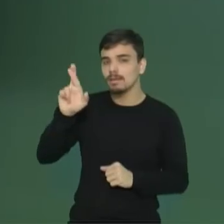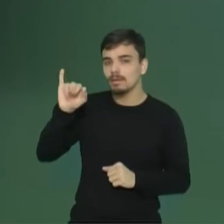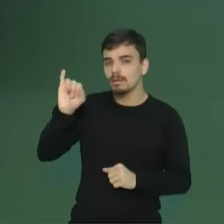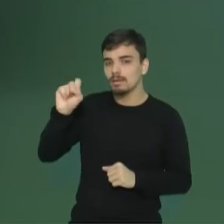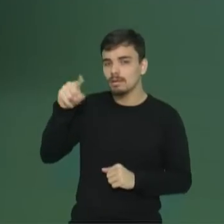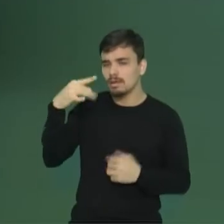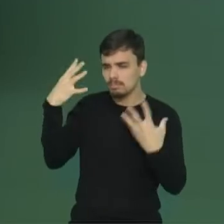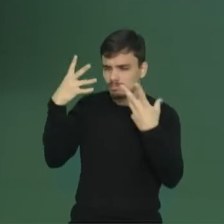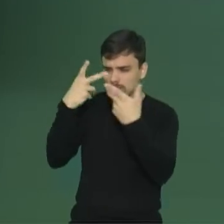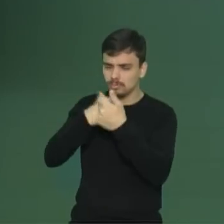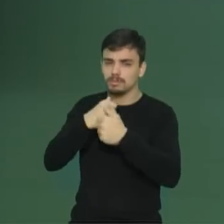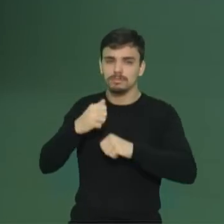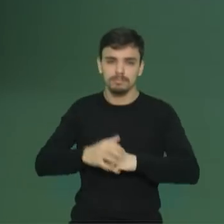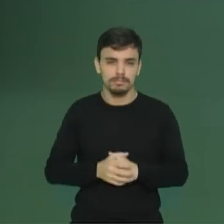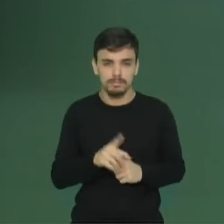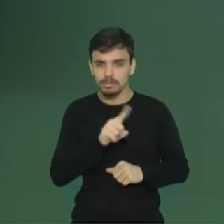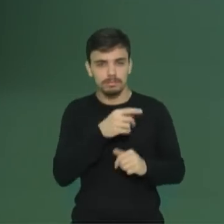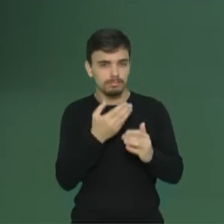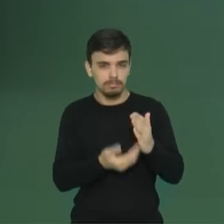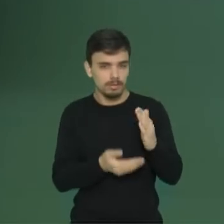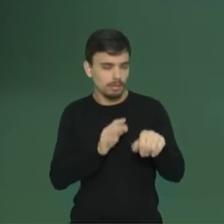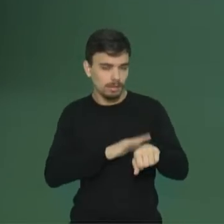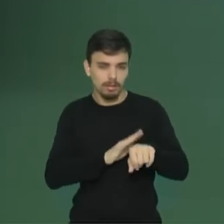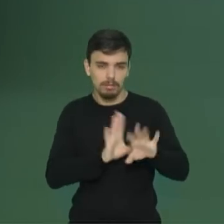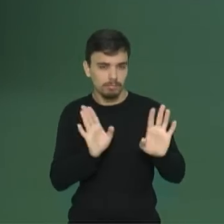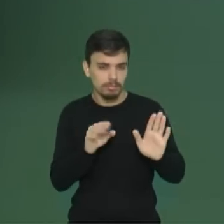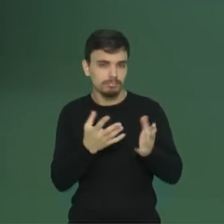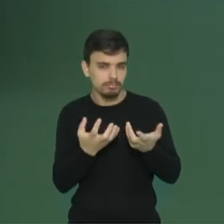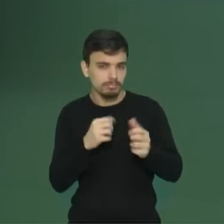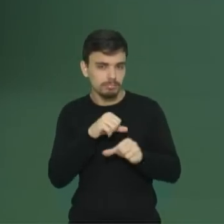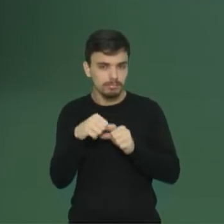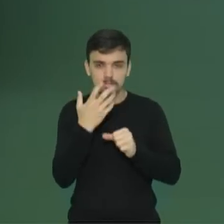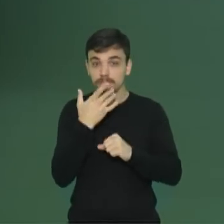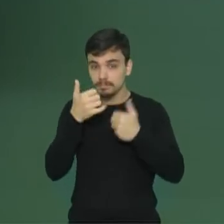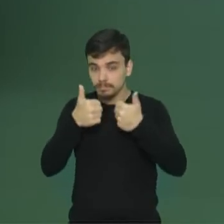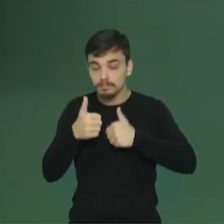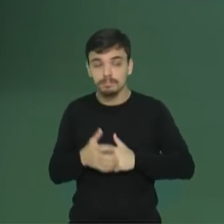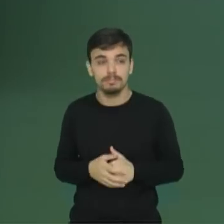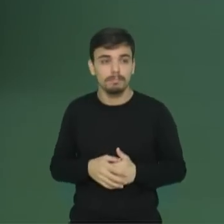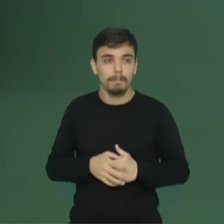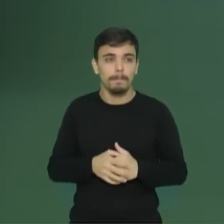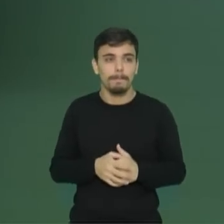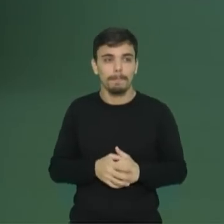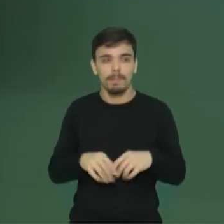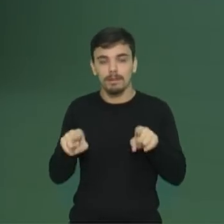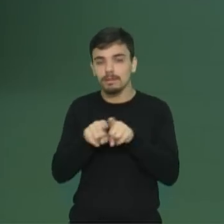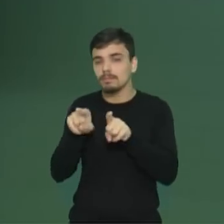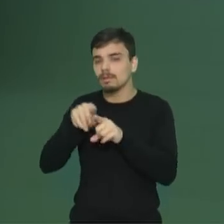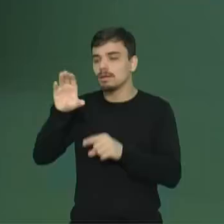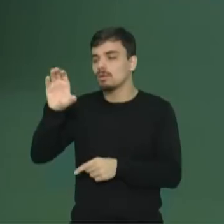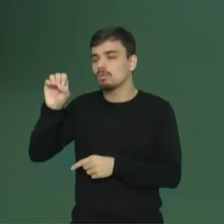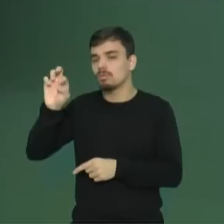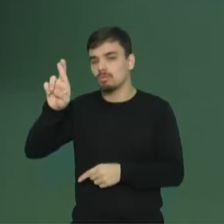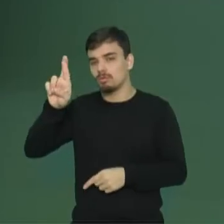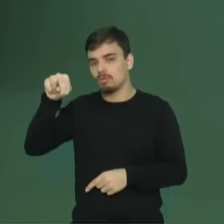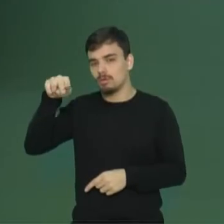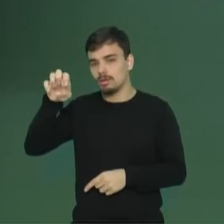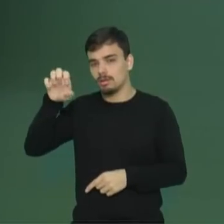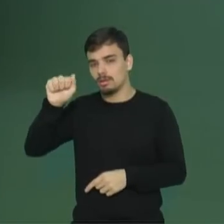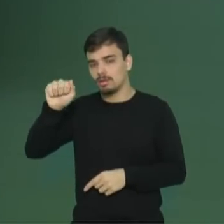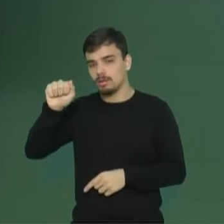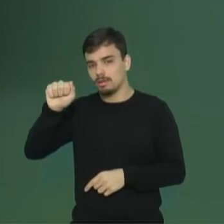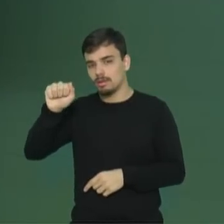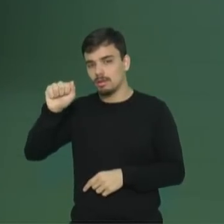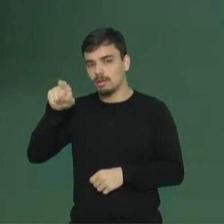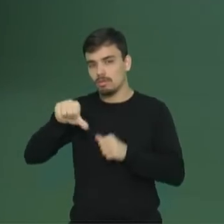como ela é maravilhosa. Não percam tempo com essas coisas. Perfeito? A córnea transparente, a luz